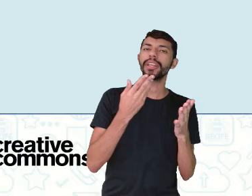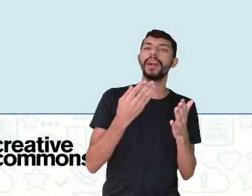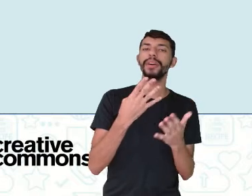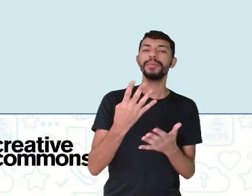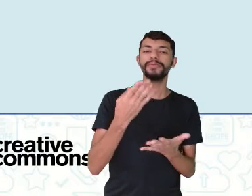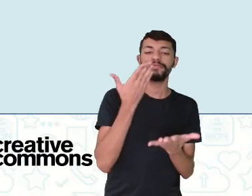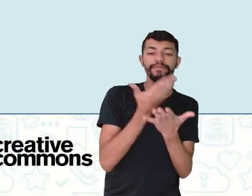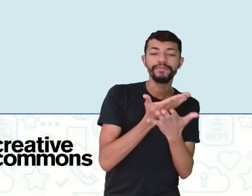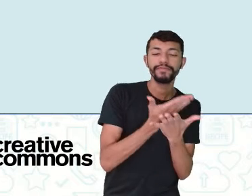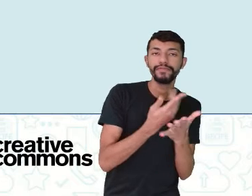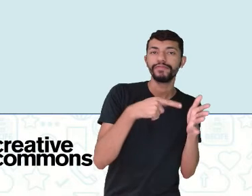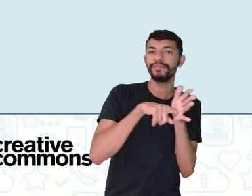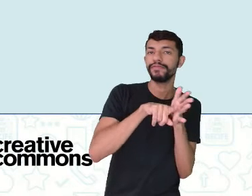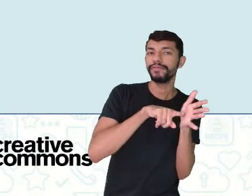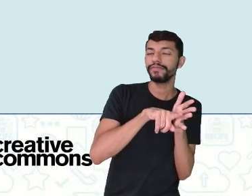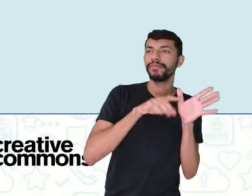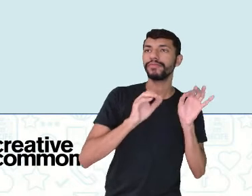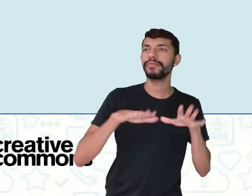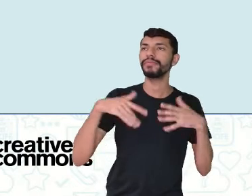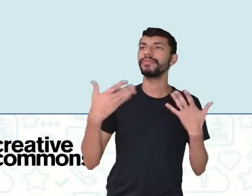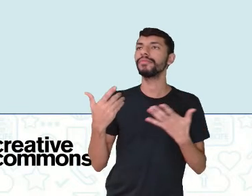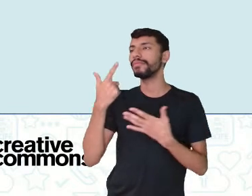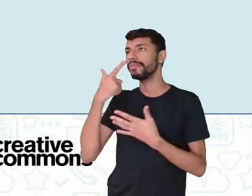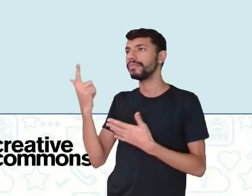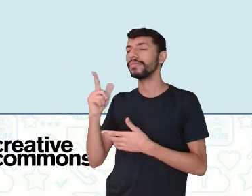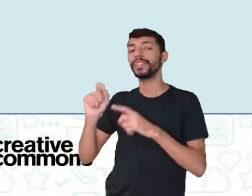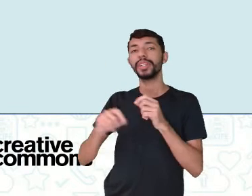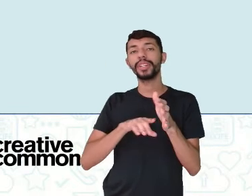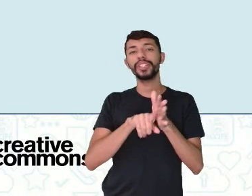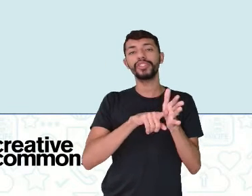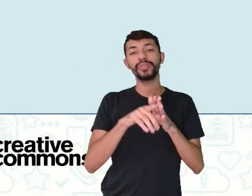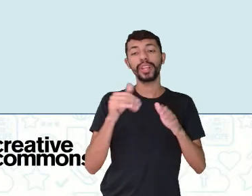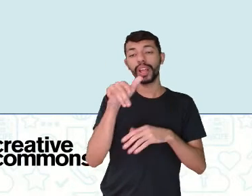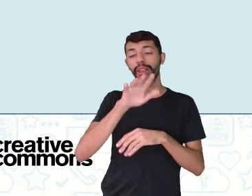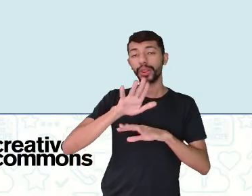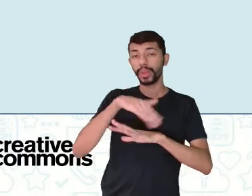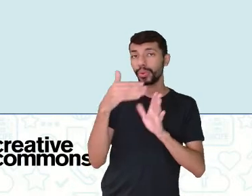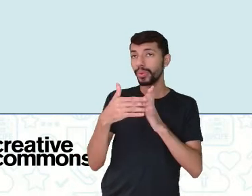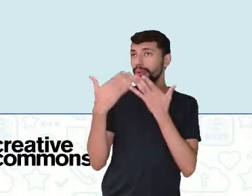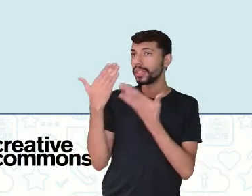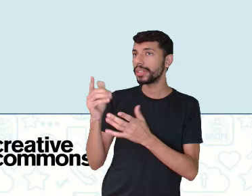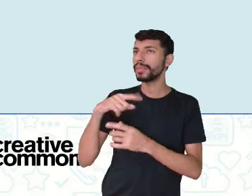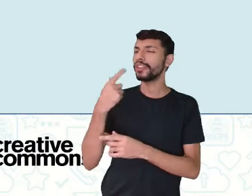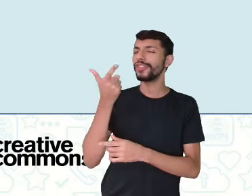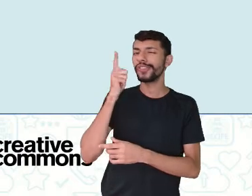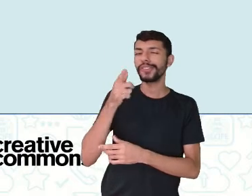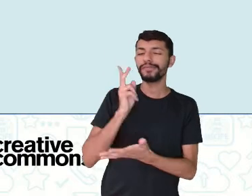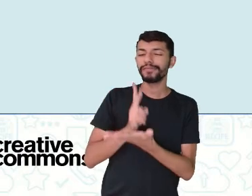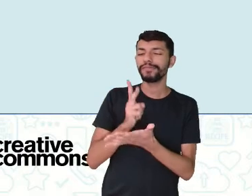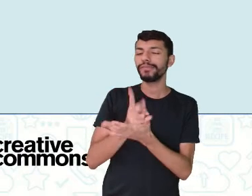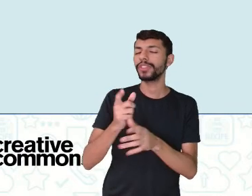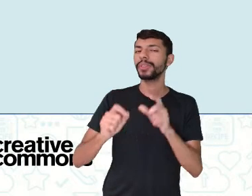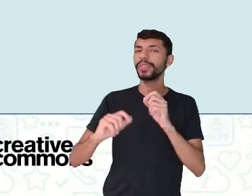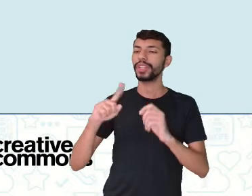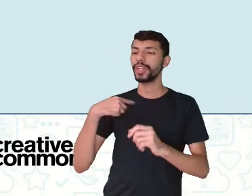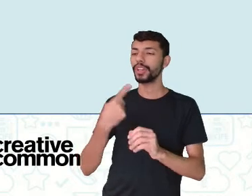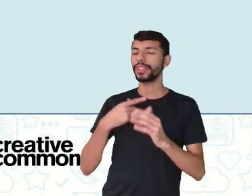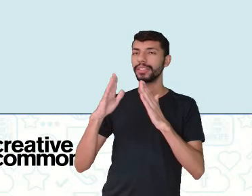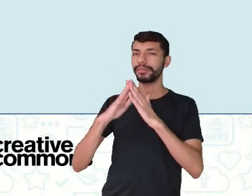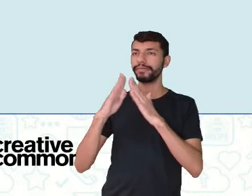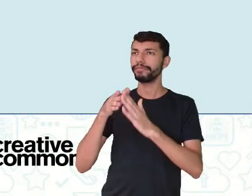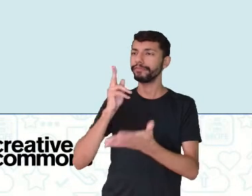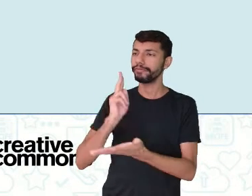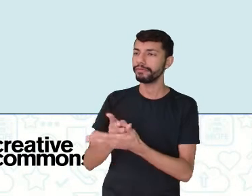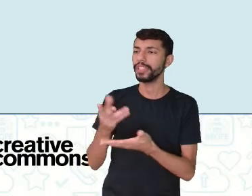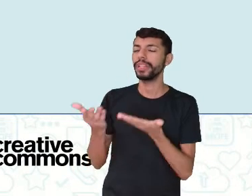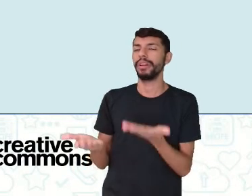Então, o estudar tudo isso aí, para que possamos manter essa nossa casa realmente em